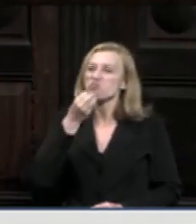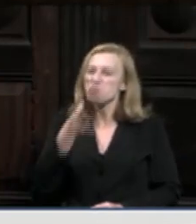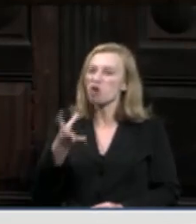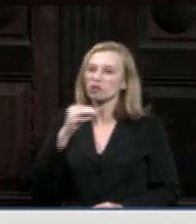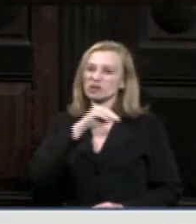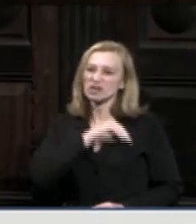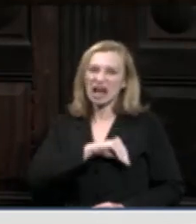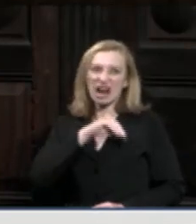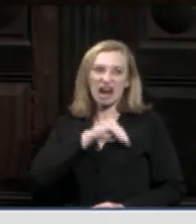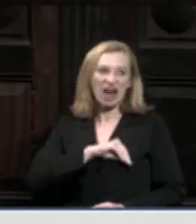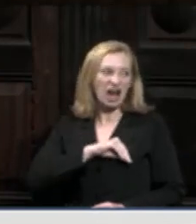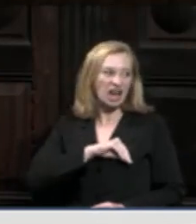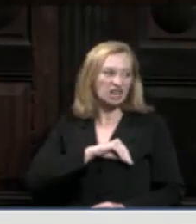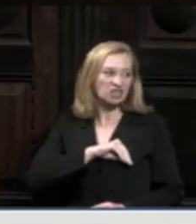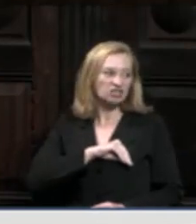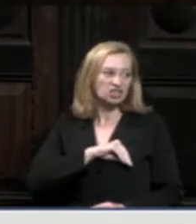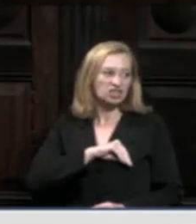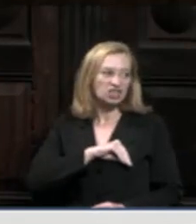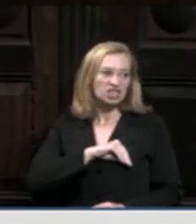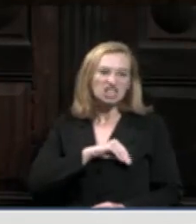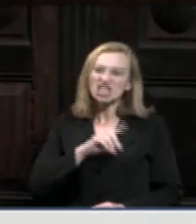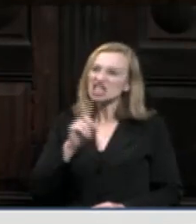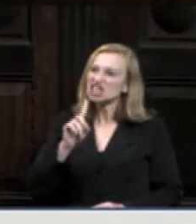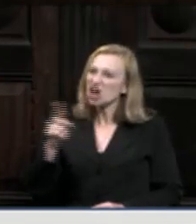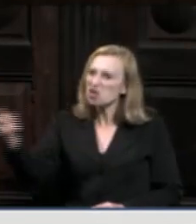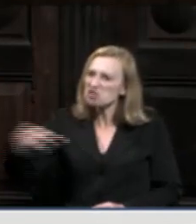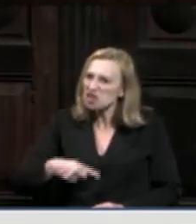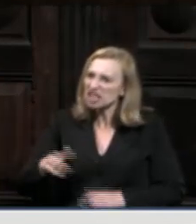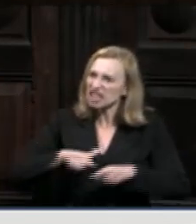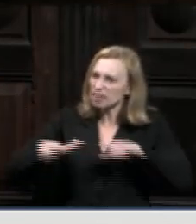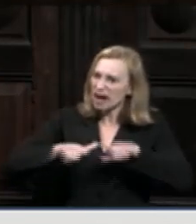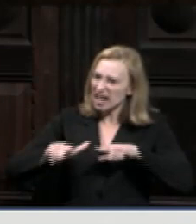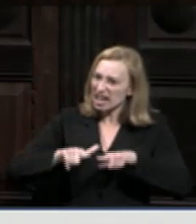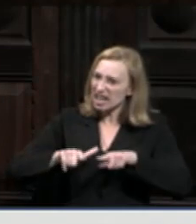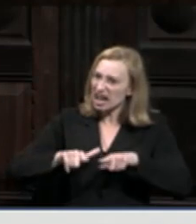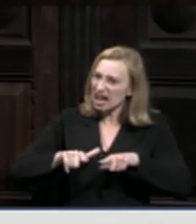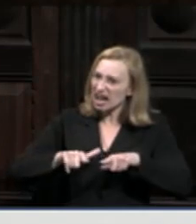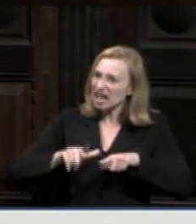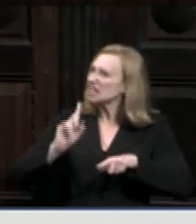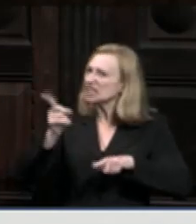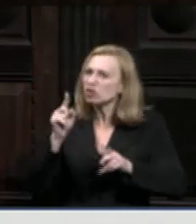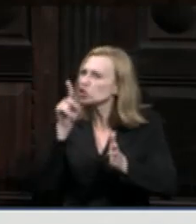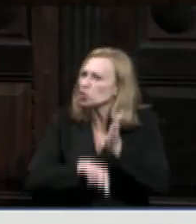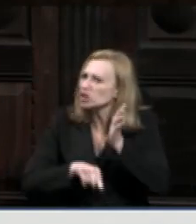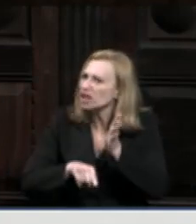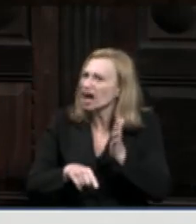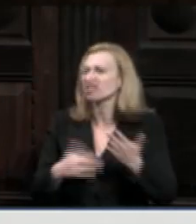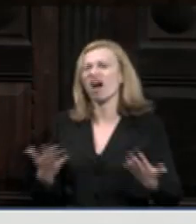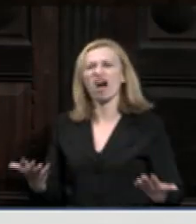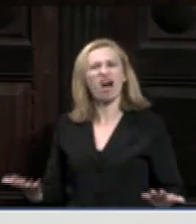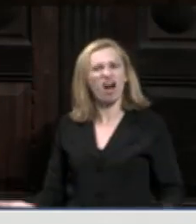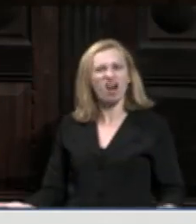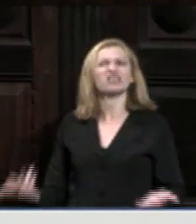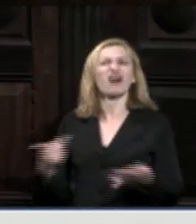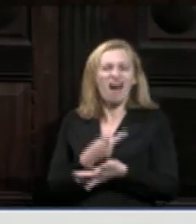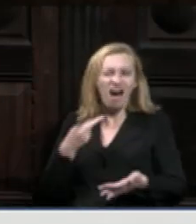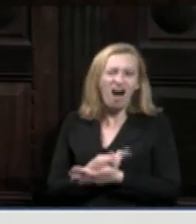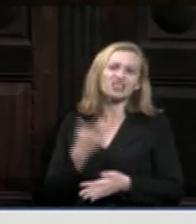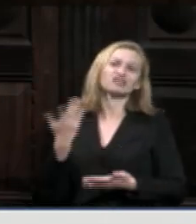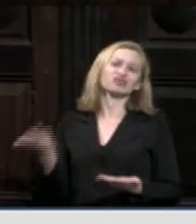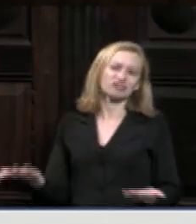salário e não vem trabalhar e não é descontado, alguma coisa está